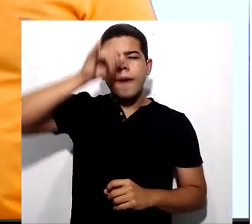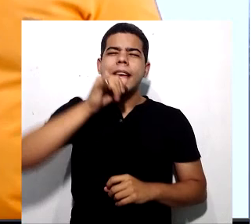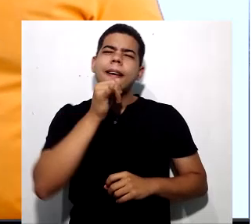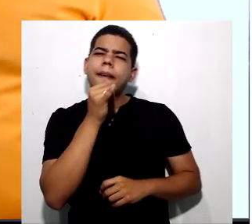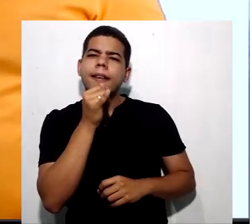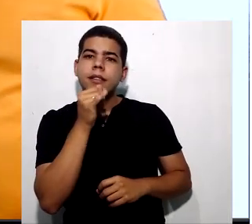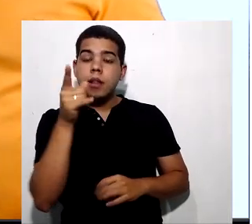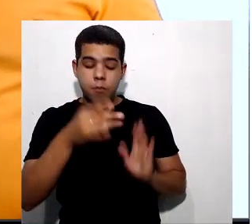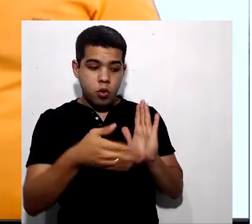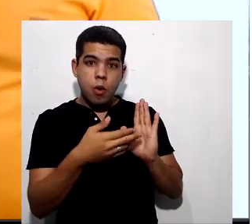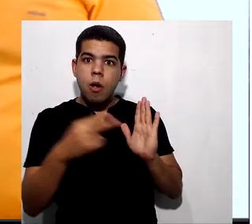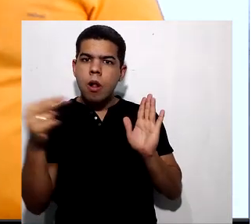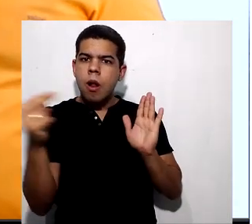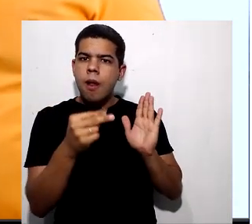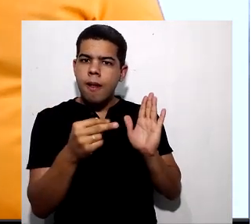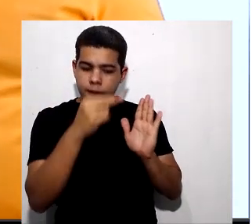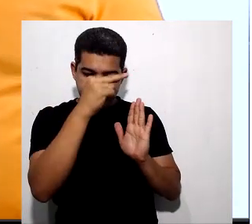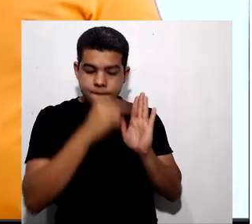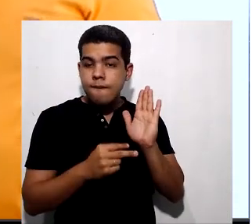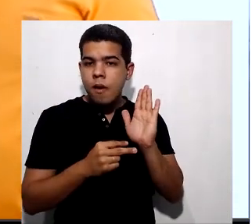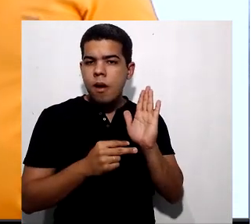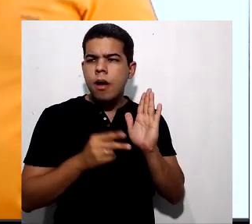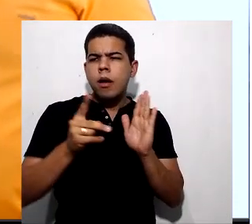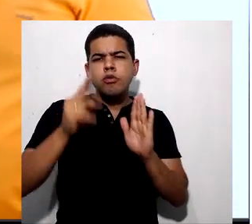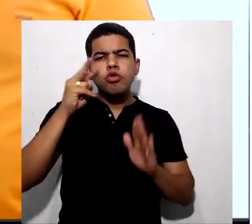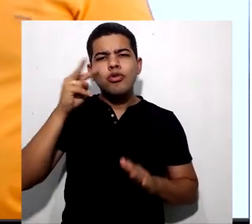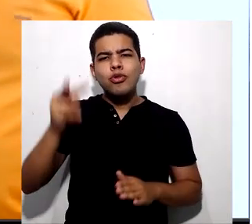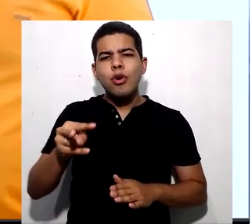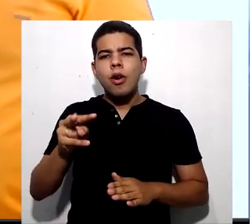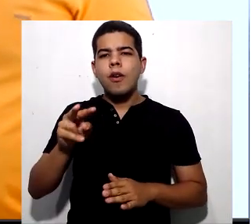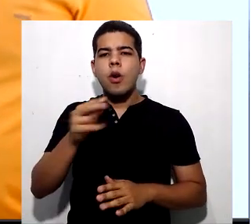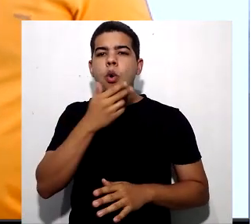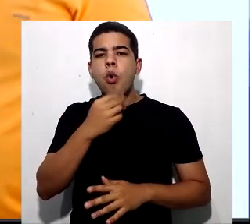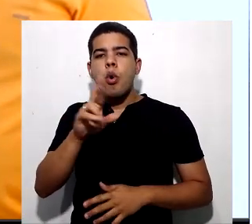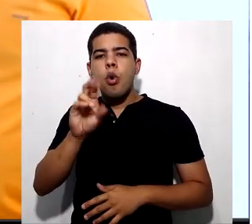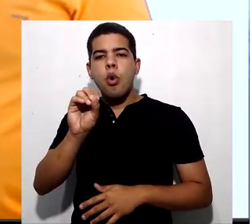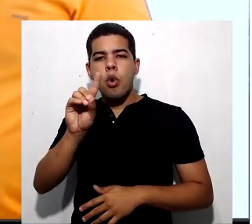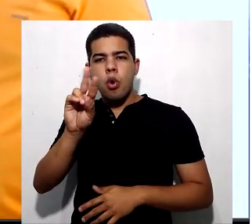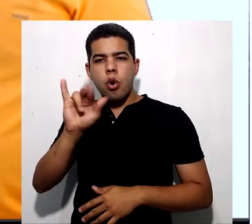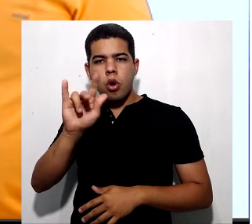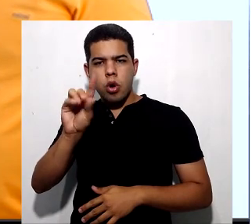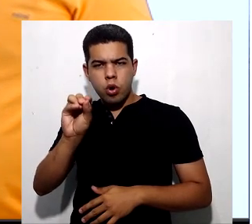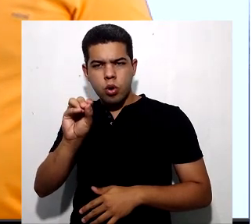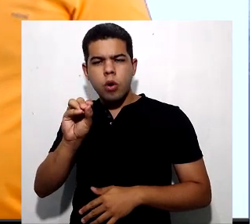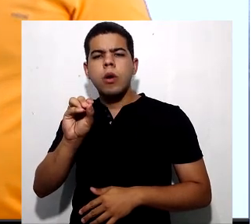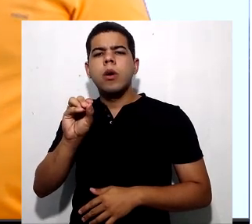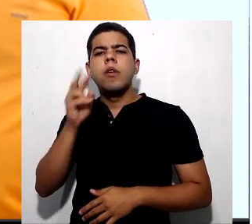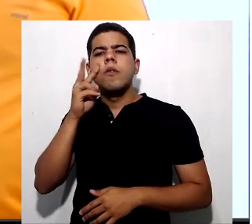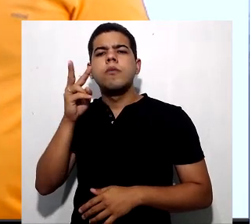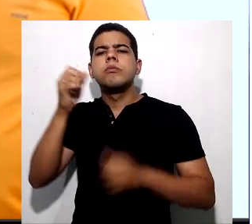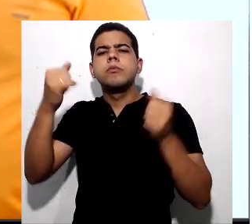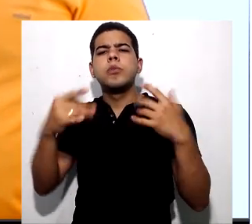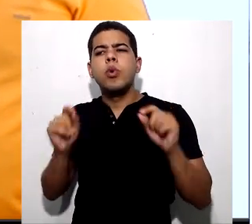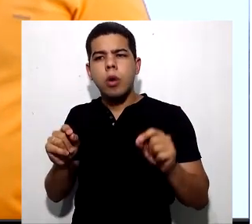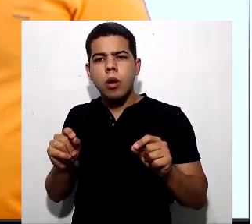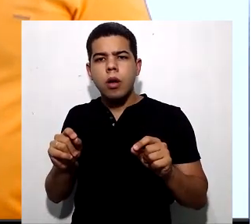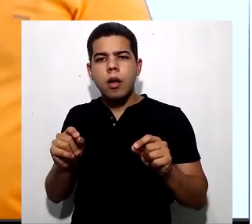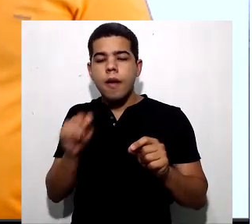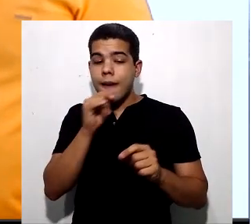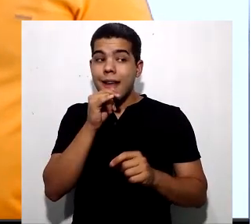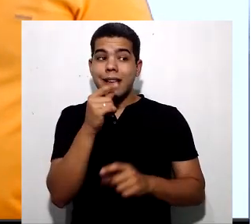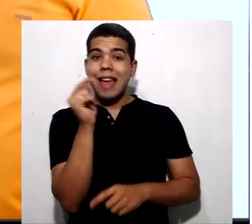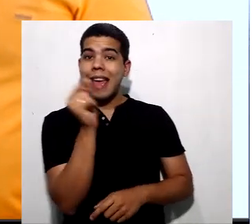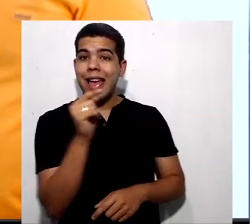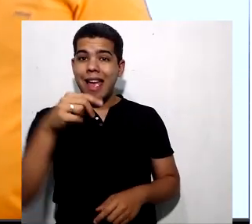livro, ler o livro A Hora da Estrela, vocês vão ver que Rodrigo S.M., ele diz o seguinte, ele diz que Macabeia, olha só a metáfora, a